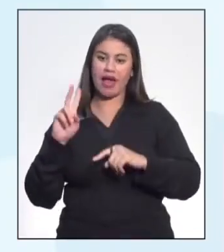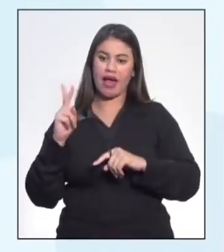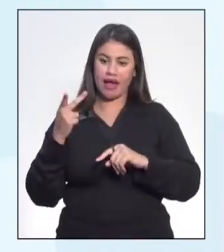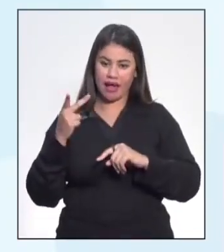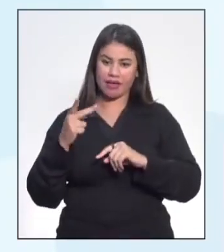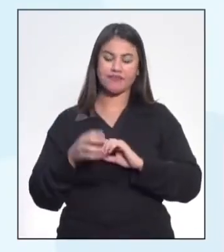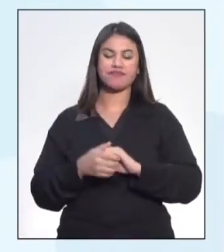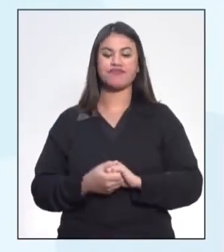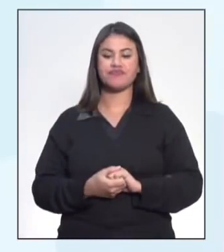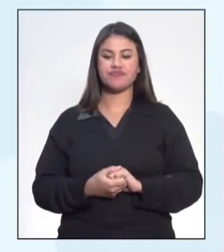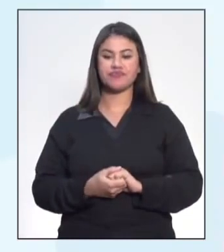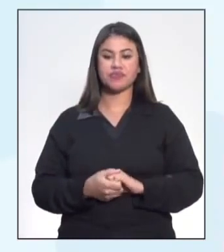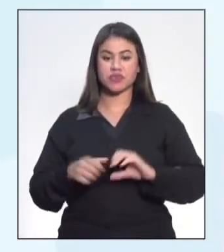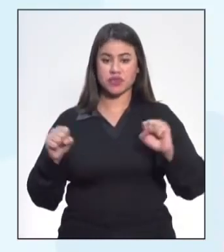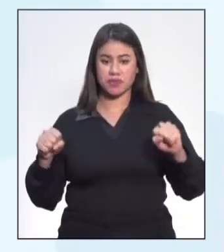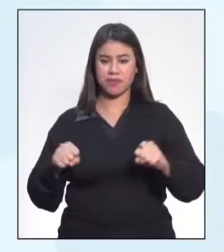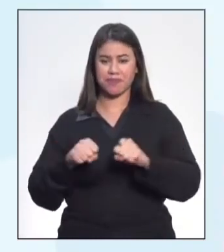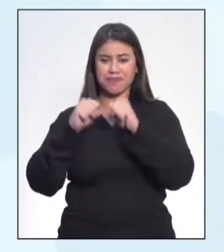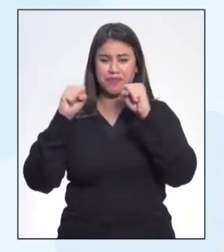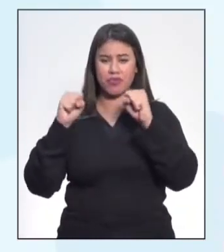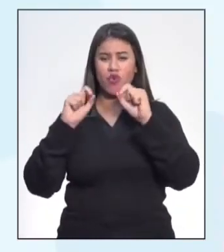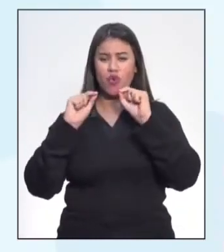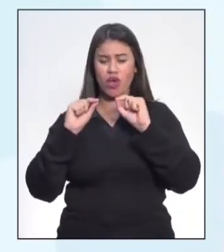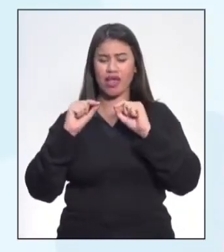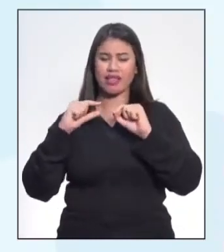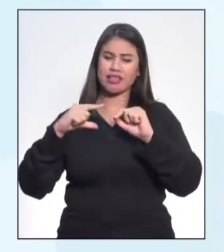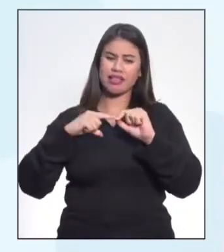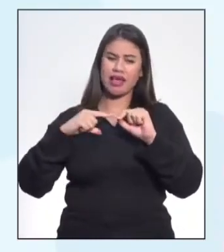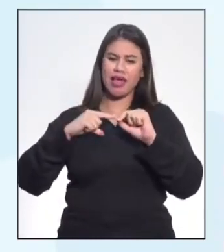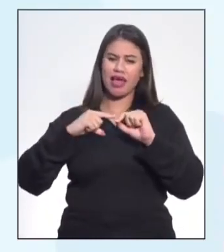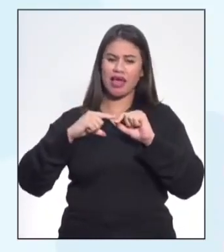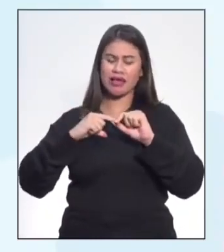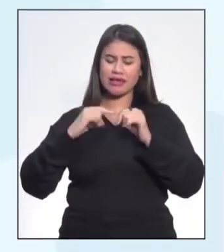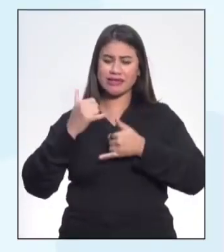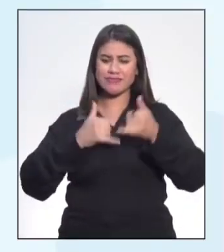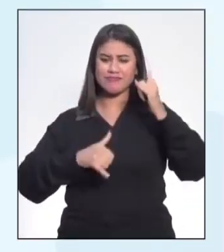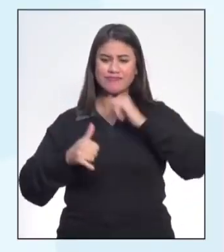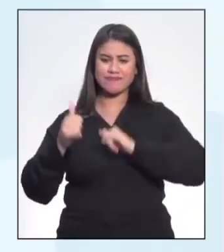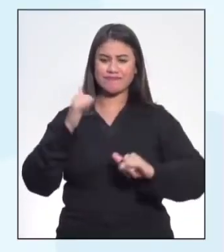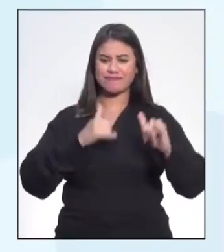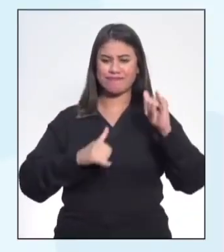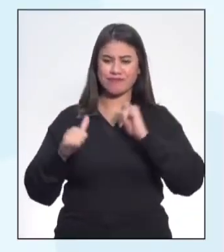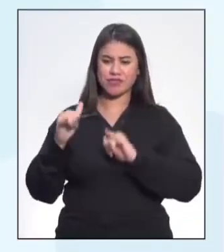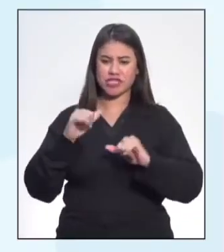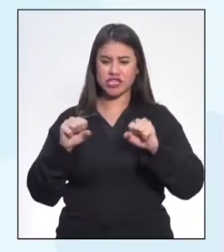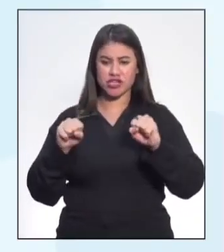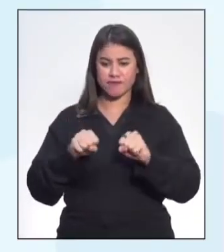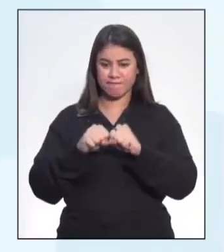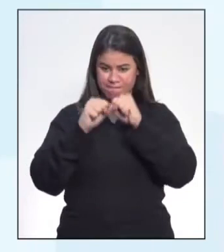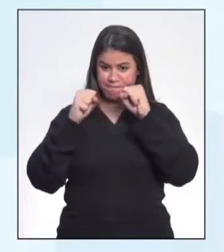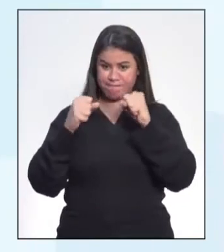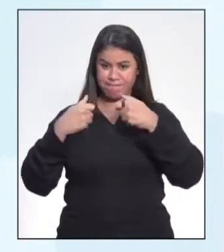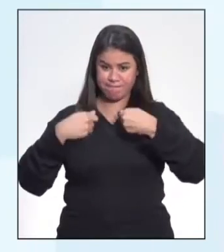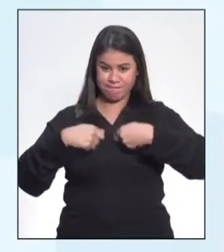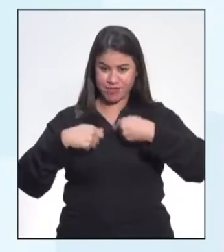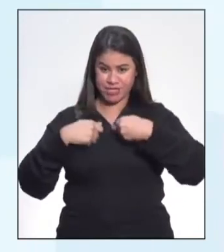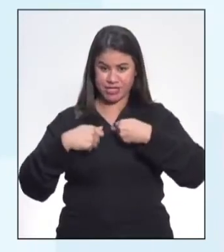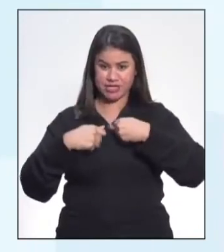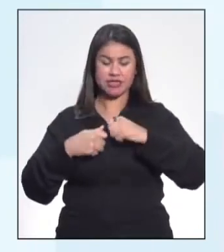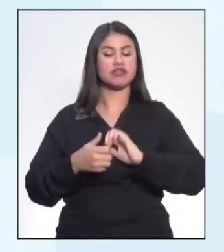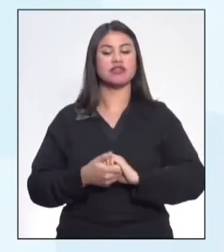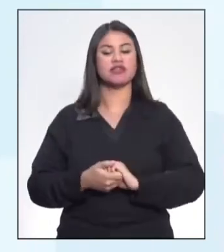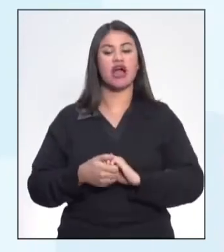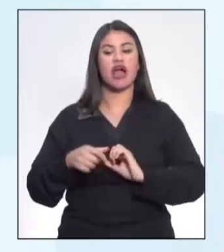Na quebra dessas ligações, o que acontece? Eu vou fornecer energia para quebrar essas ligações. E quando